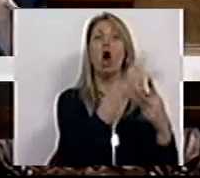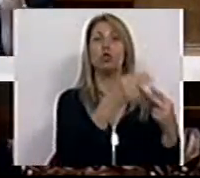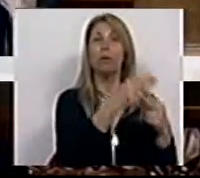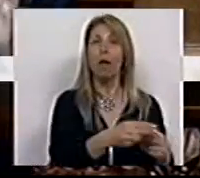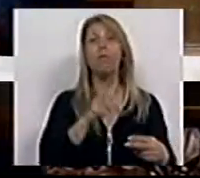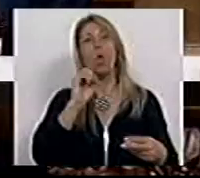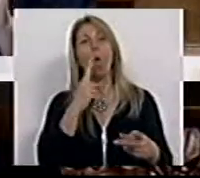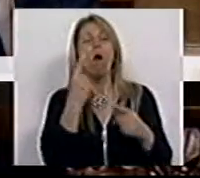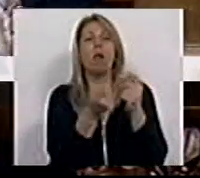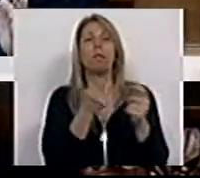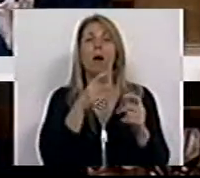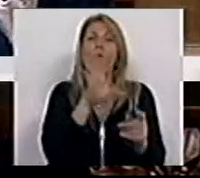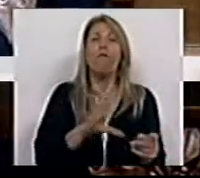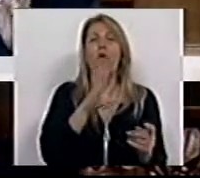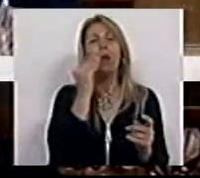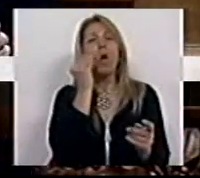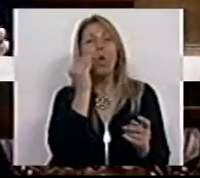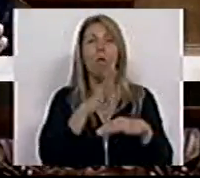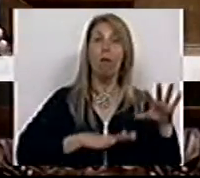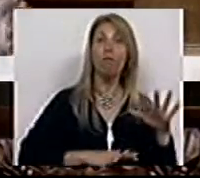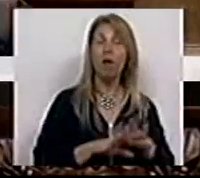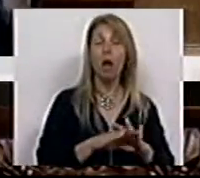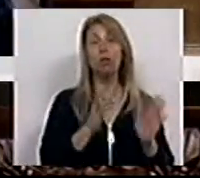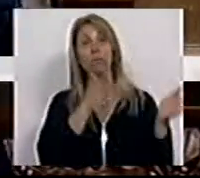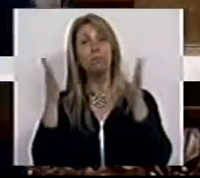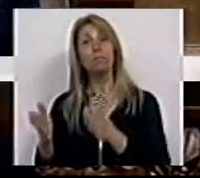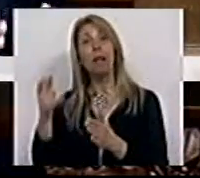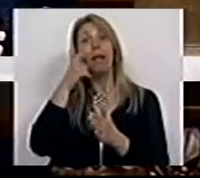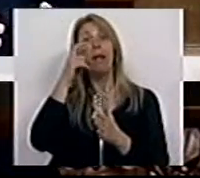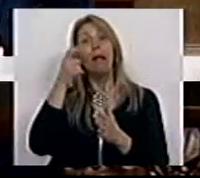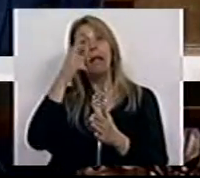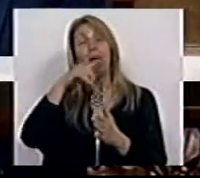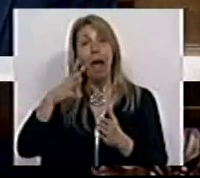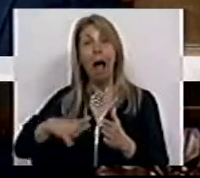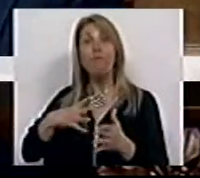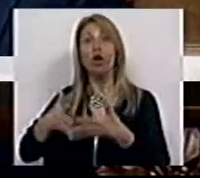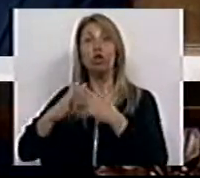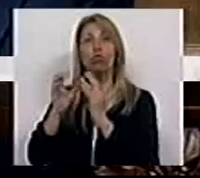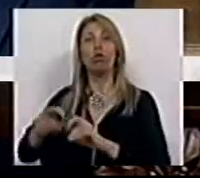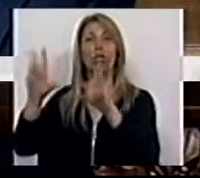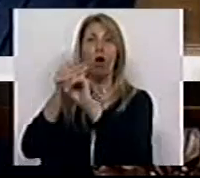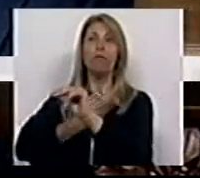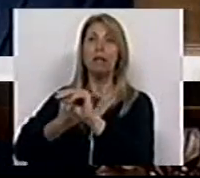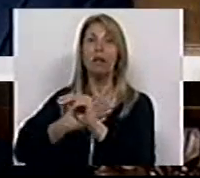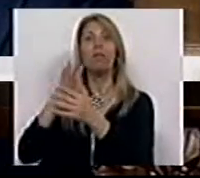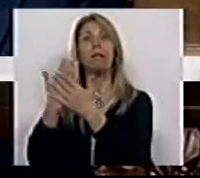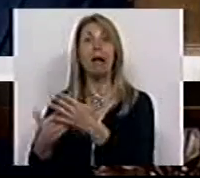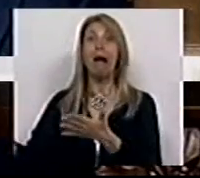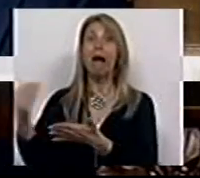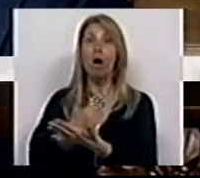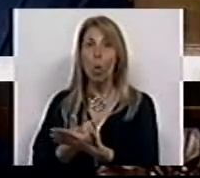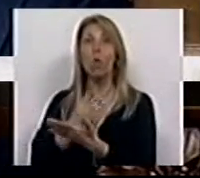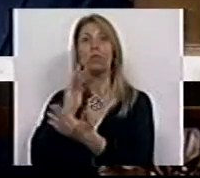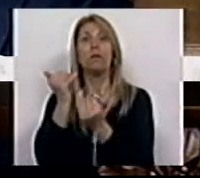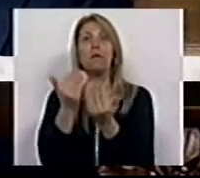a debater as formas e a dosagem da mesma, e o de quem quer reestruturar as dívidas para libertar os recursos para promover o emprego